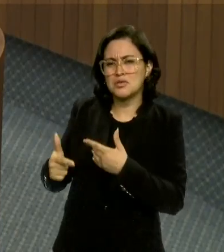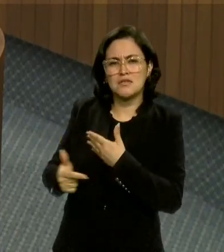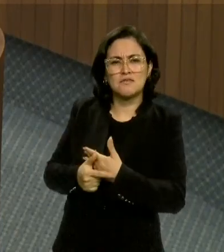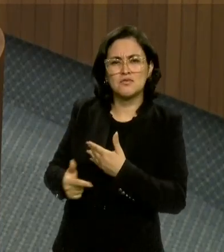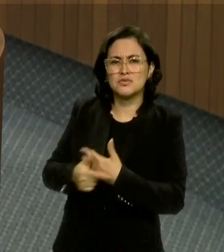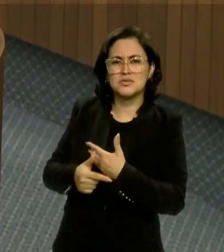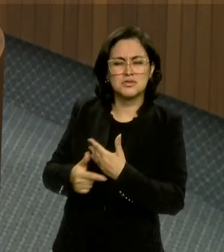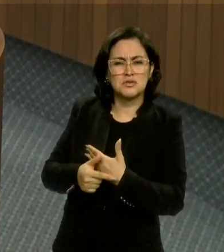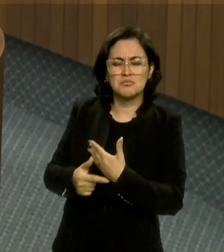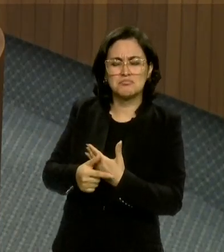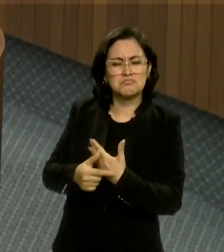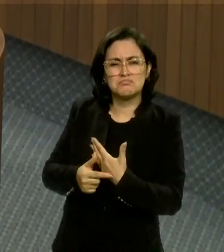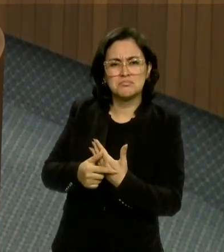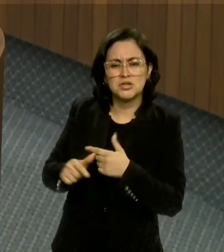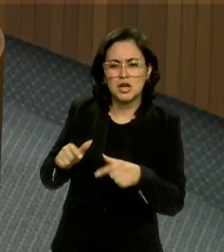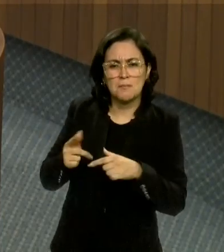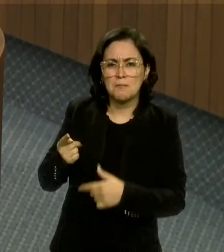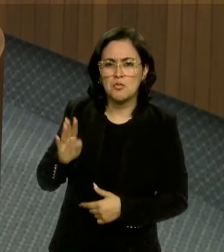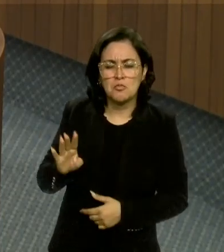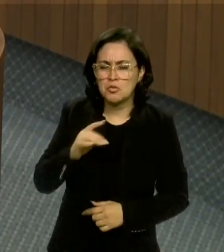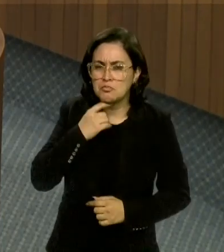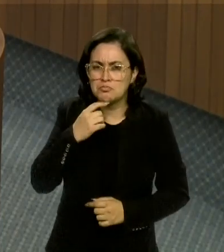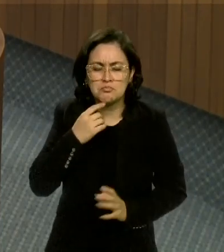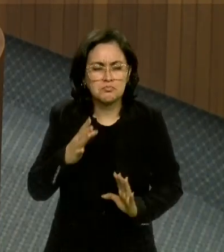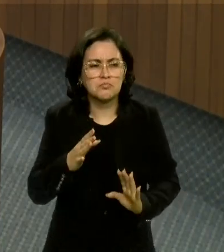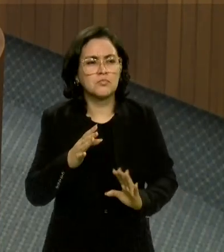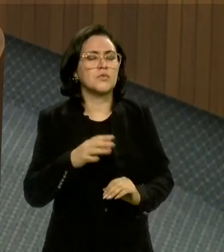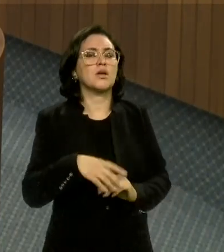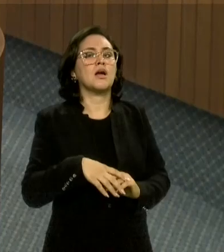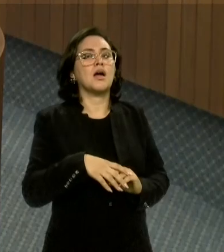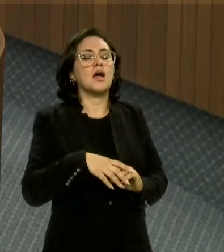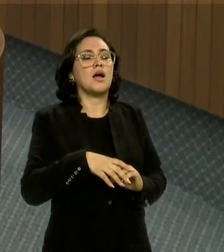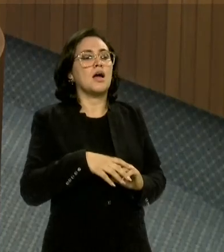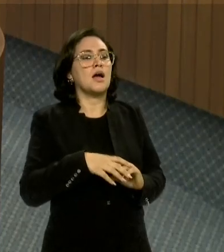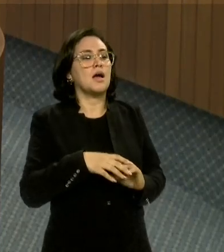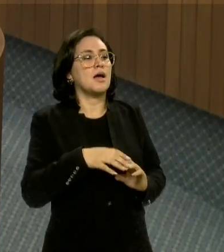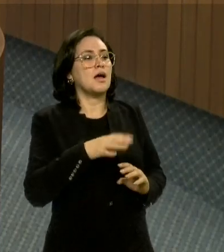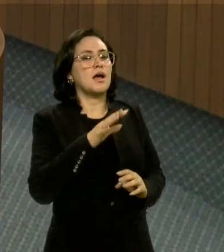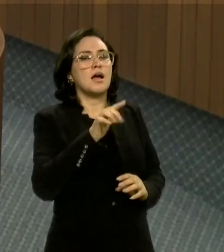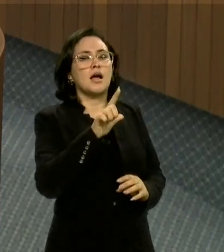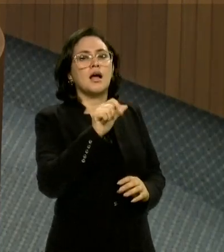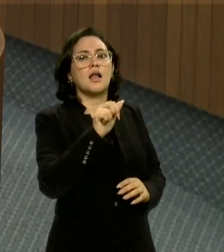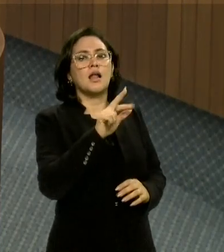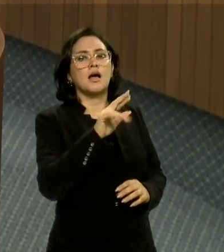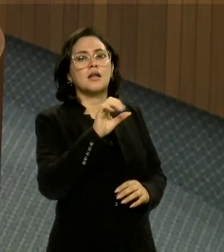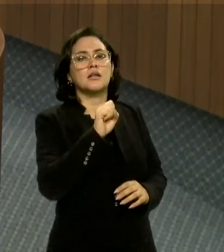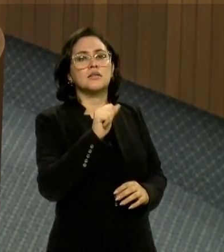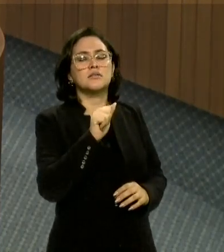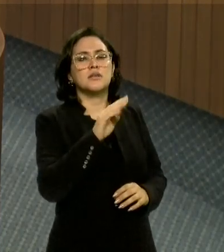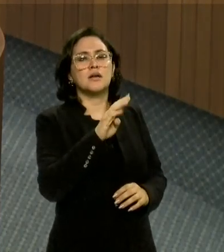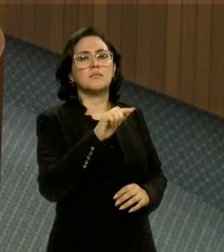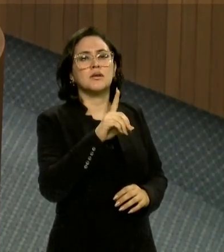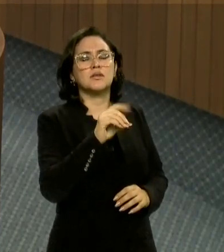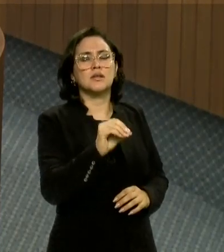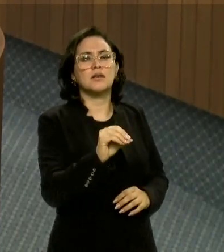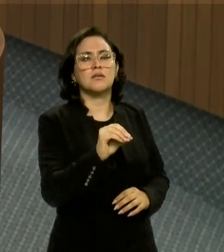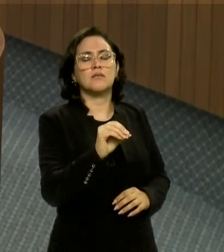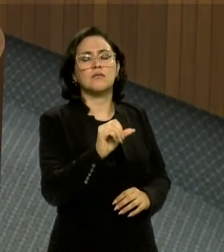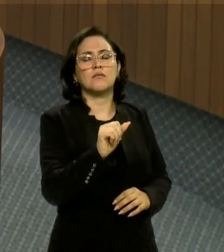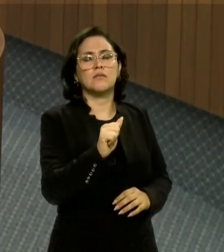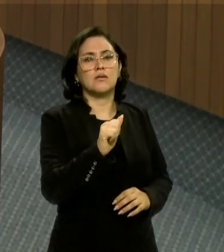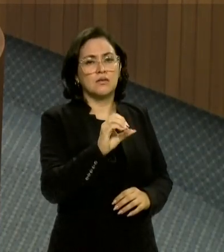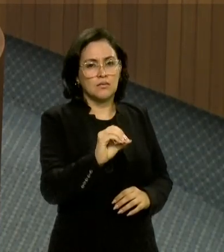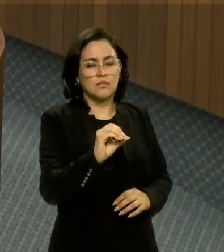nenhuma pasta. Agora o pessoal coloca as mulheres para fazer abuso de poder econômico e político na